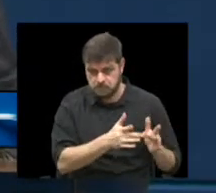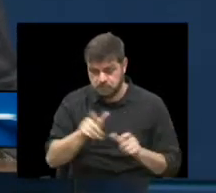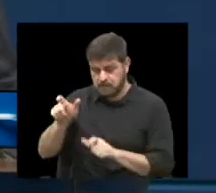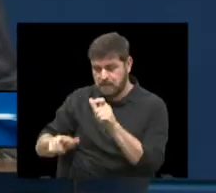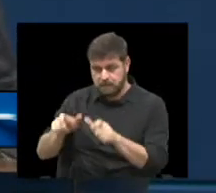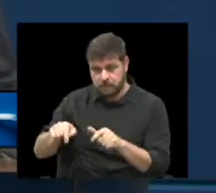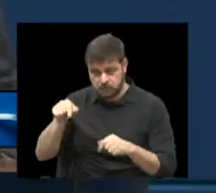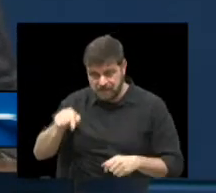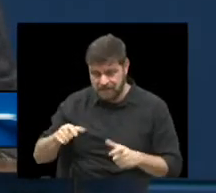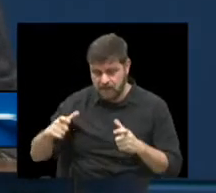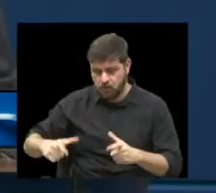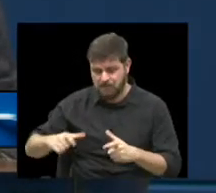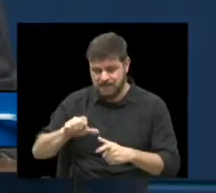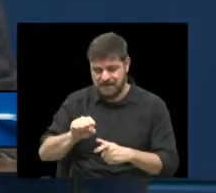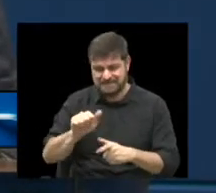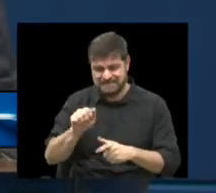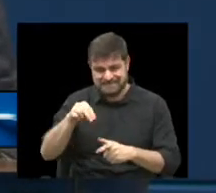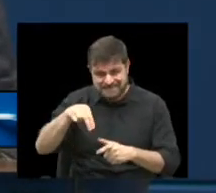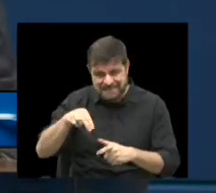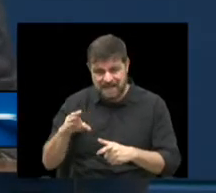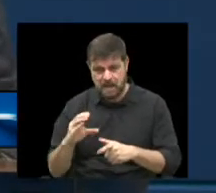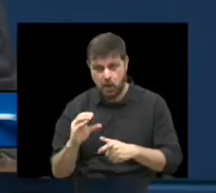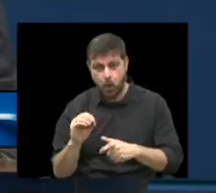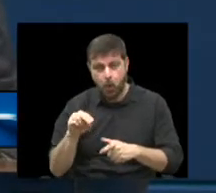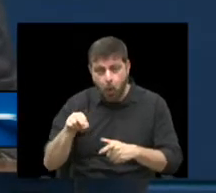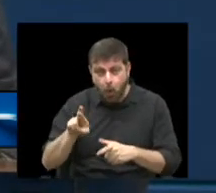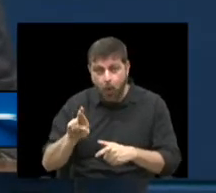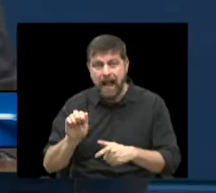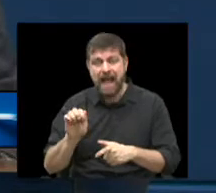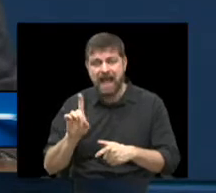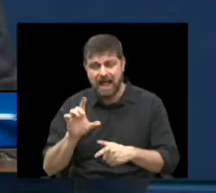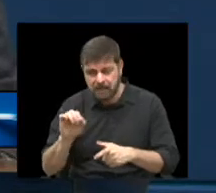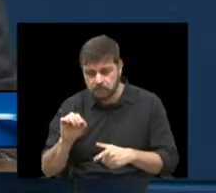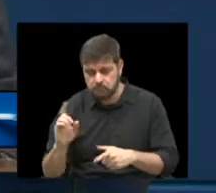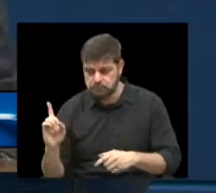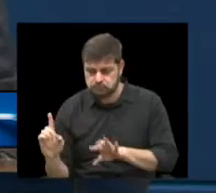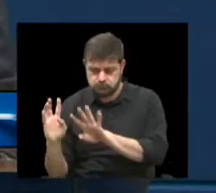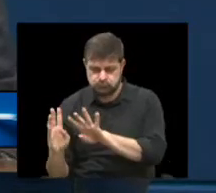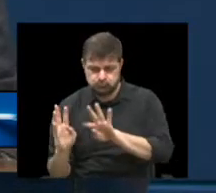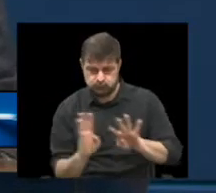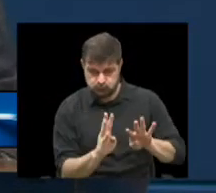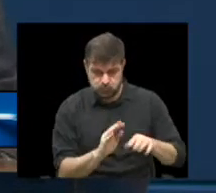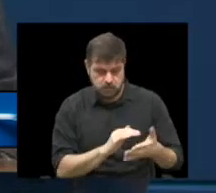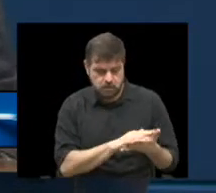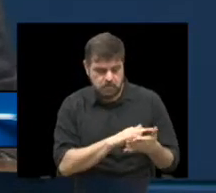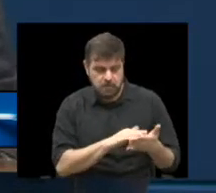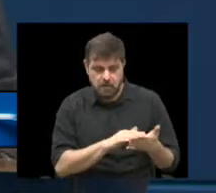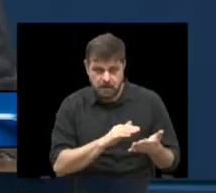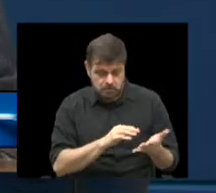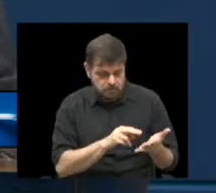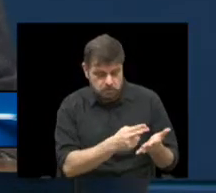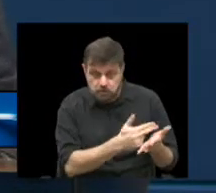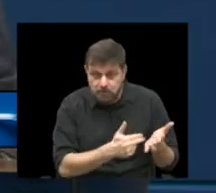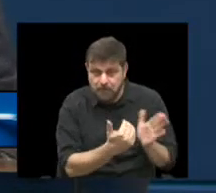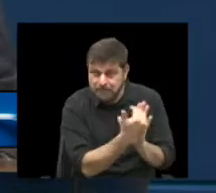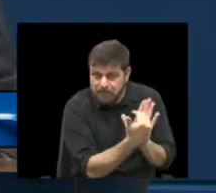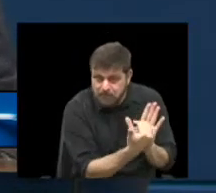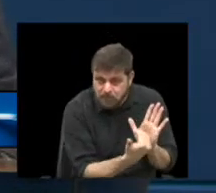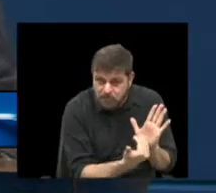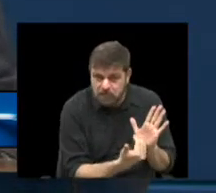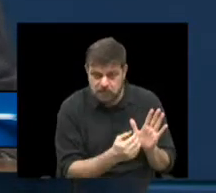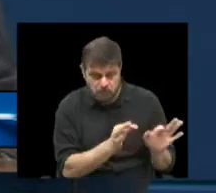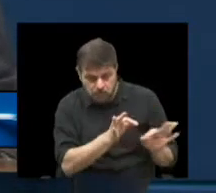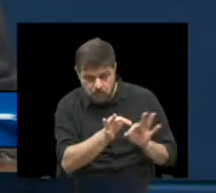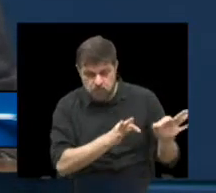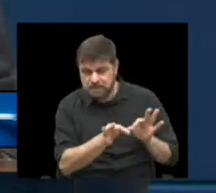do São Conrado, e o projeto, já era um projeto que já estava desenhado, era um projeto que estava pronto, precisava